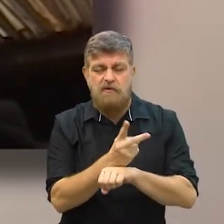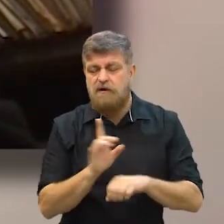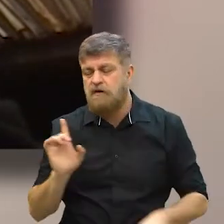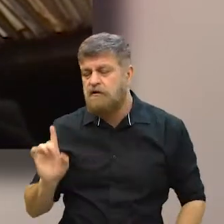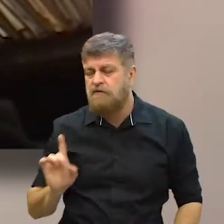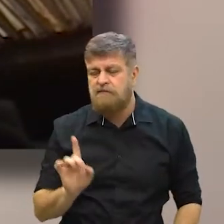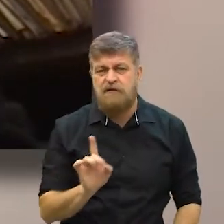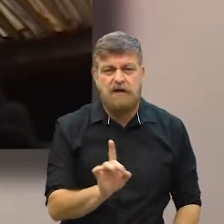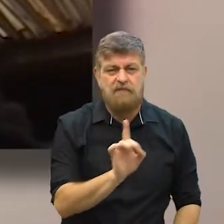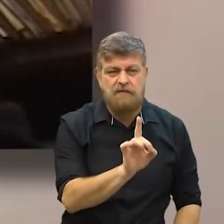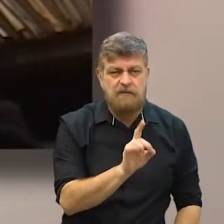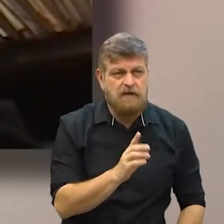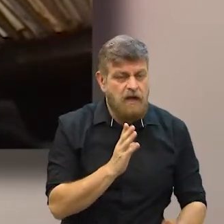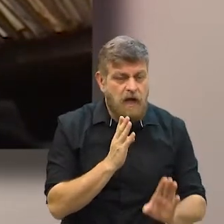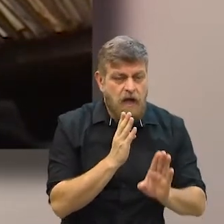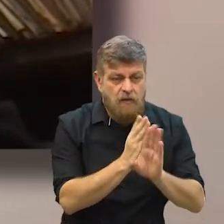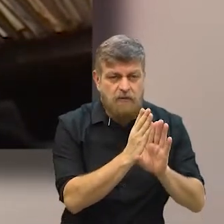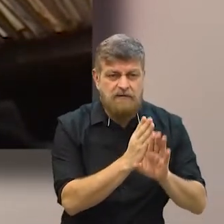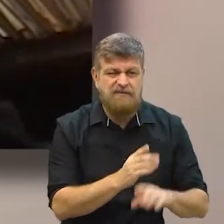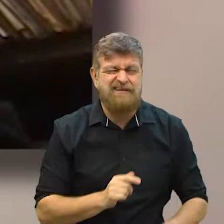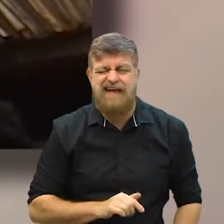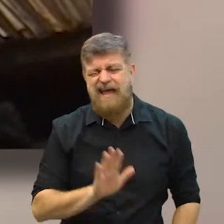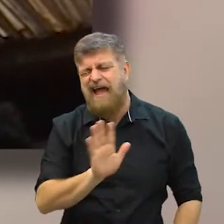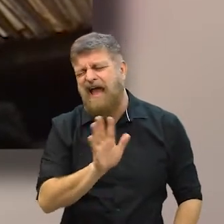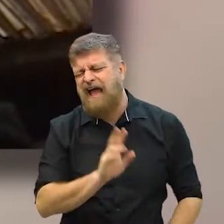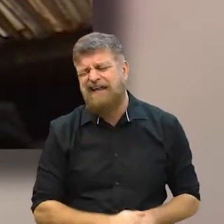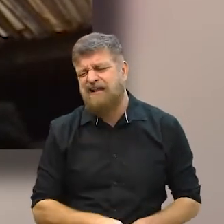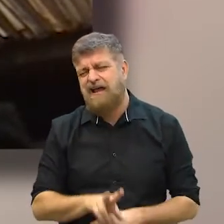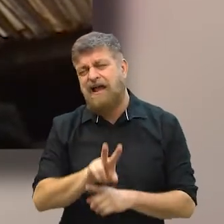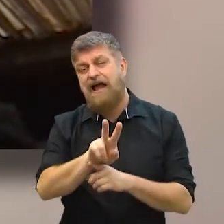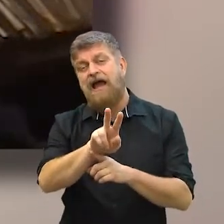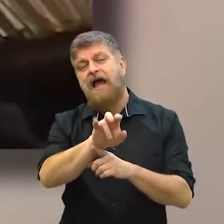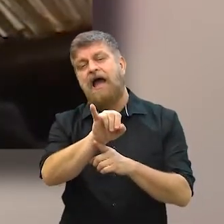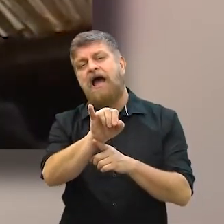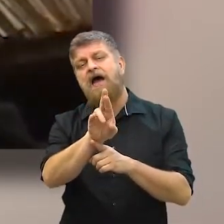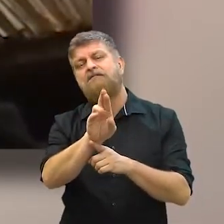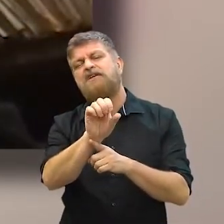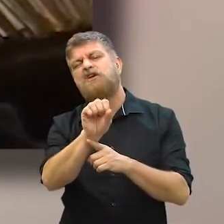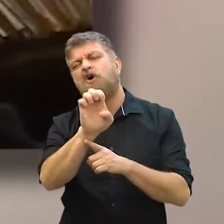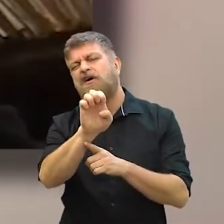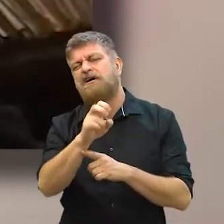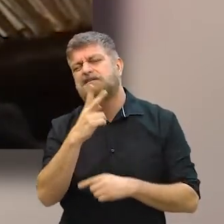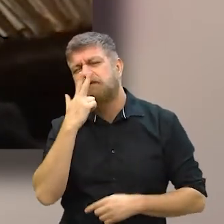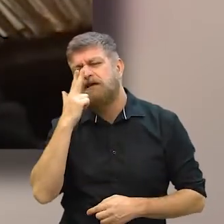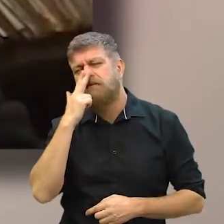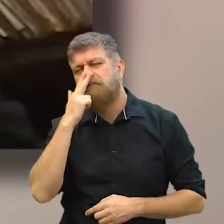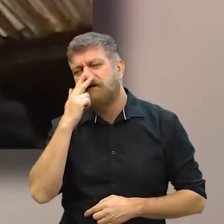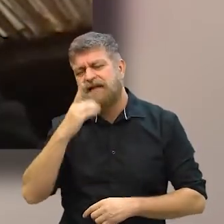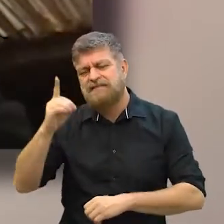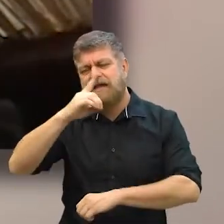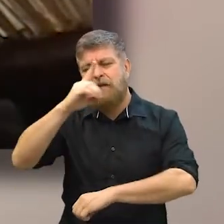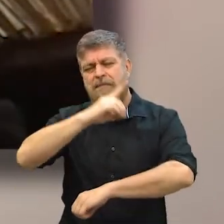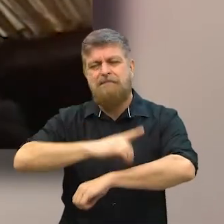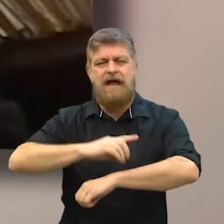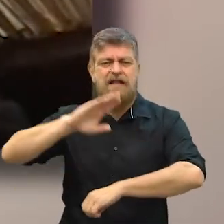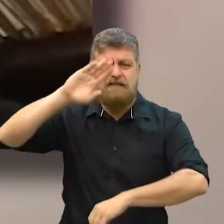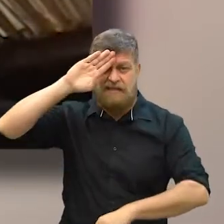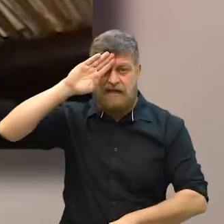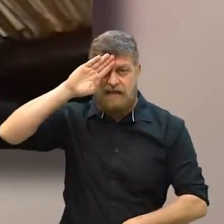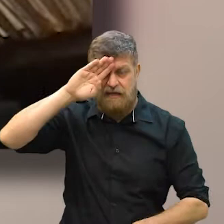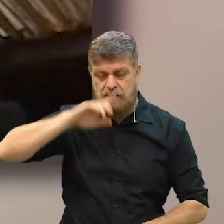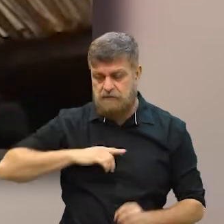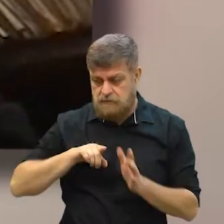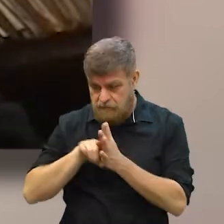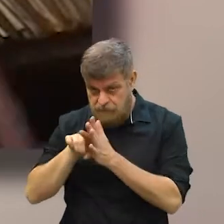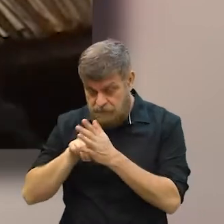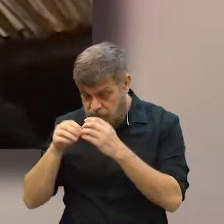serviços e acabam fazendo o diagnóstico presumível. É uma virose, foi uma dengue, foi uma mononucleose. Se não